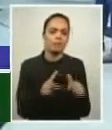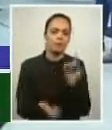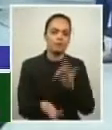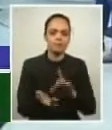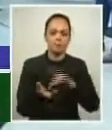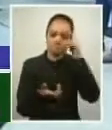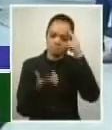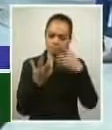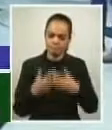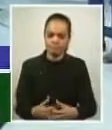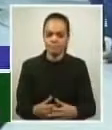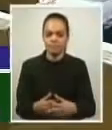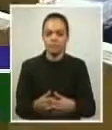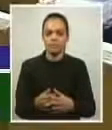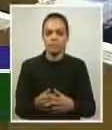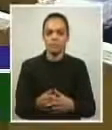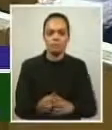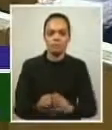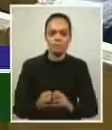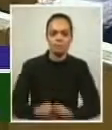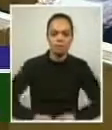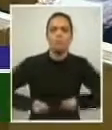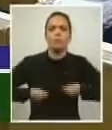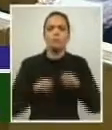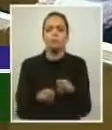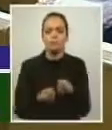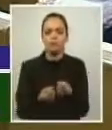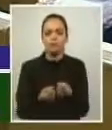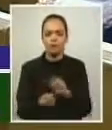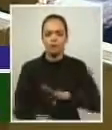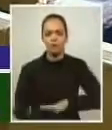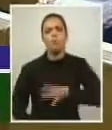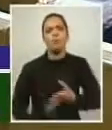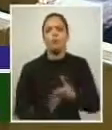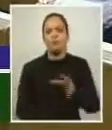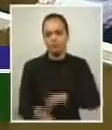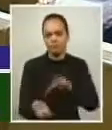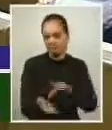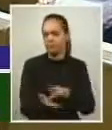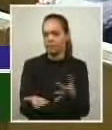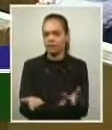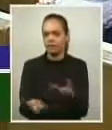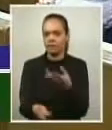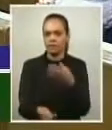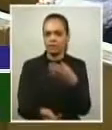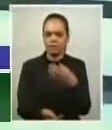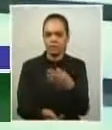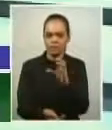reflexão sobre o vigor sobre o caráter orgânico do